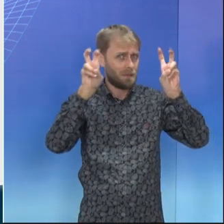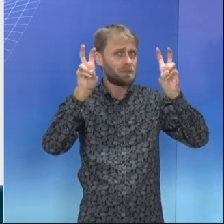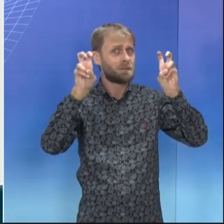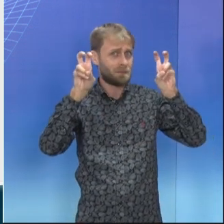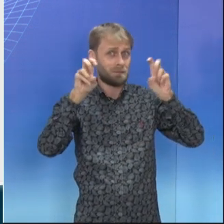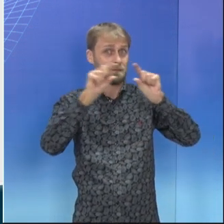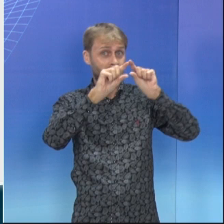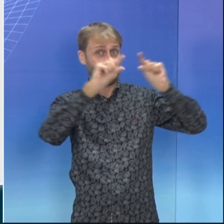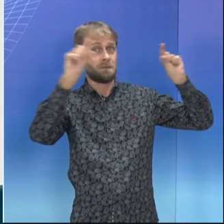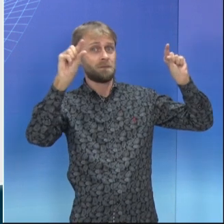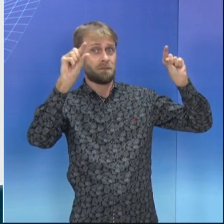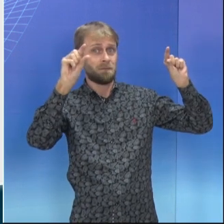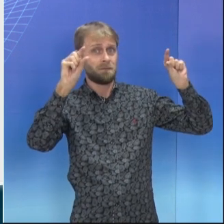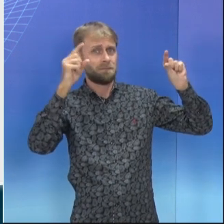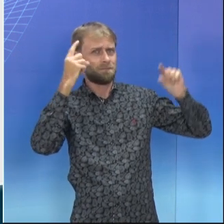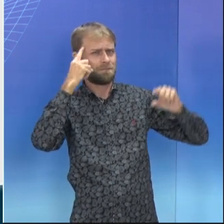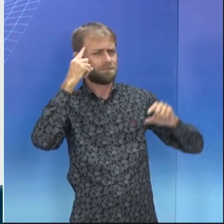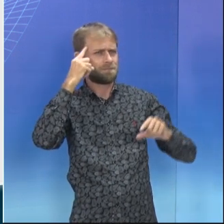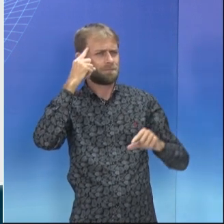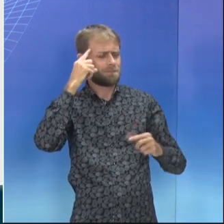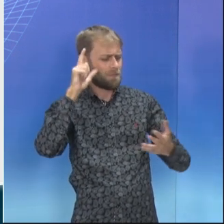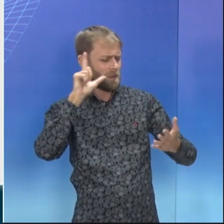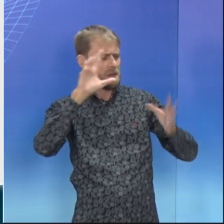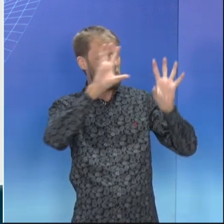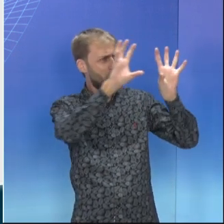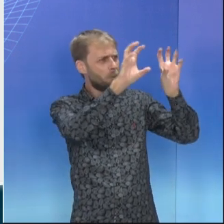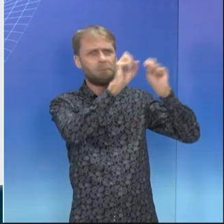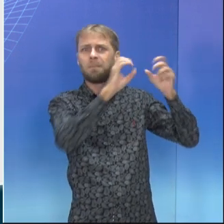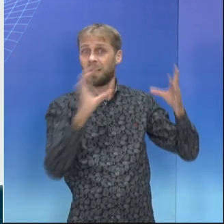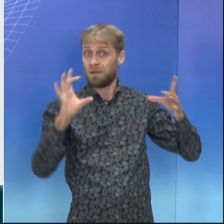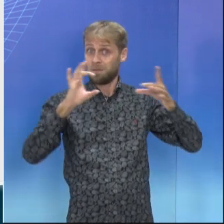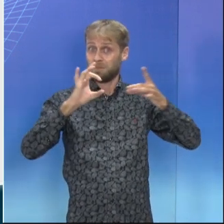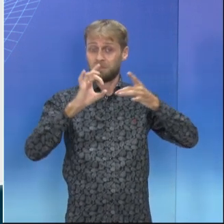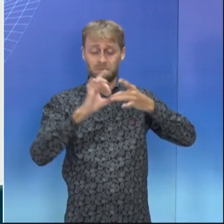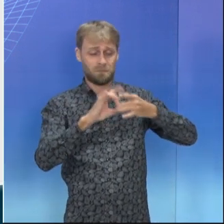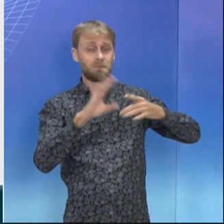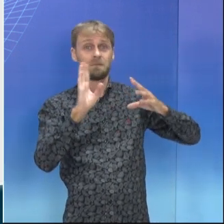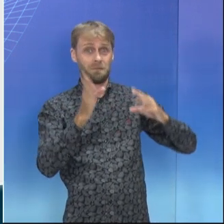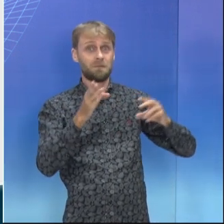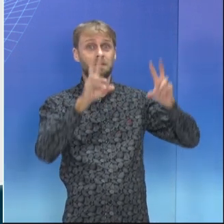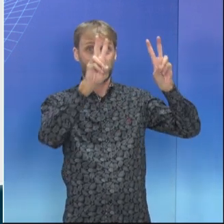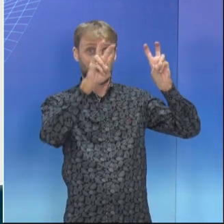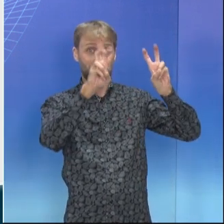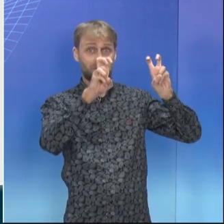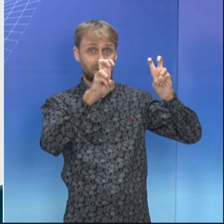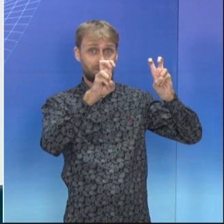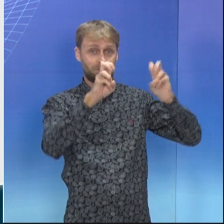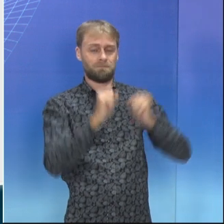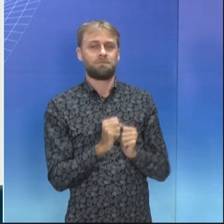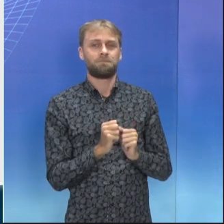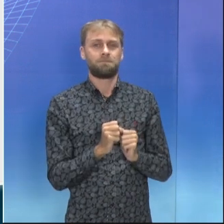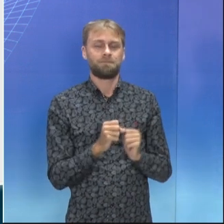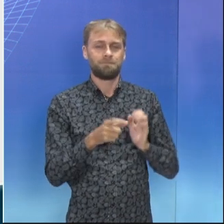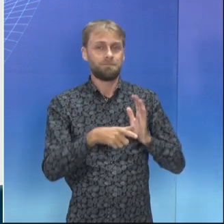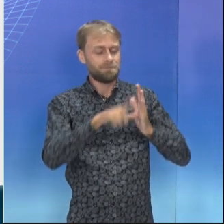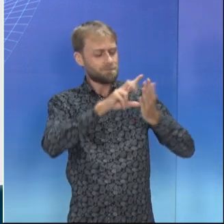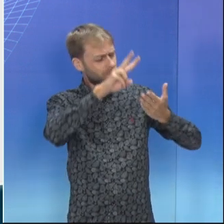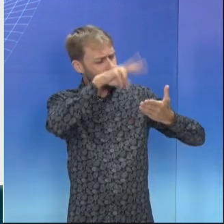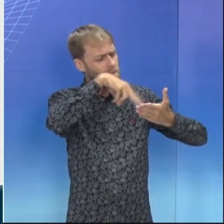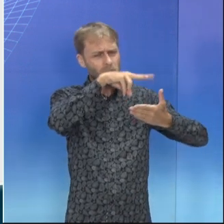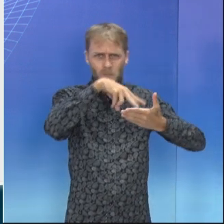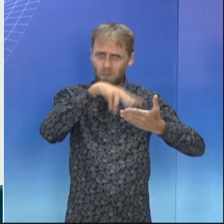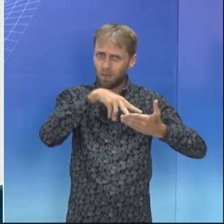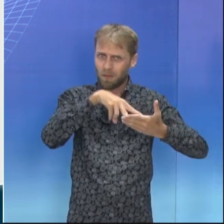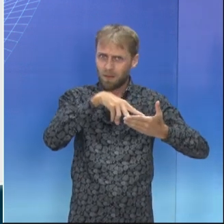o título. Veja se você consegue extrair o contexto de cara do título. E antes de ler